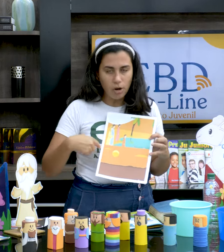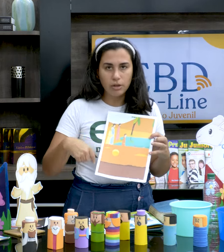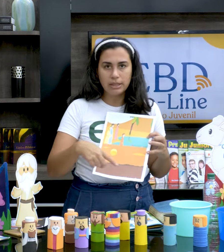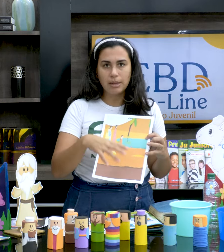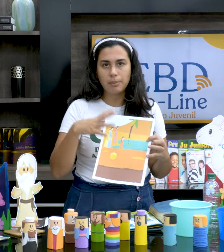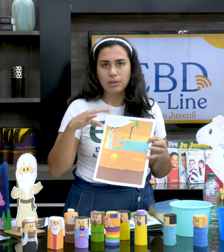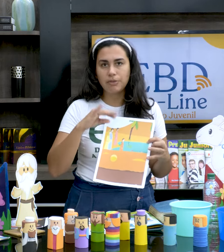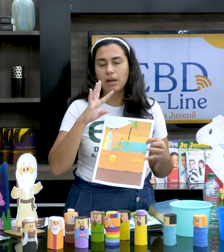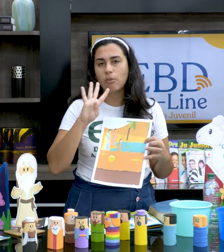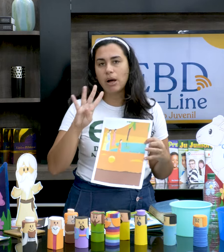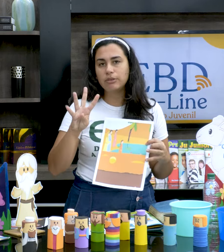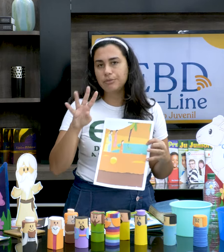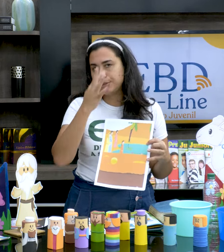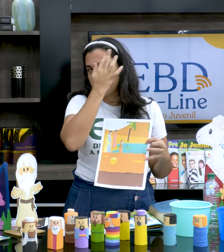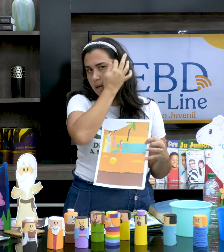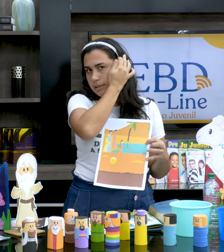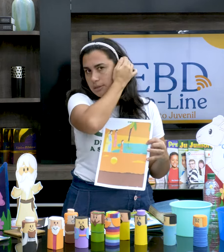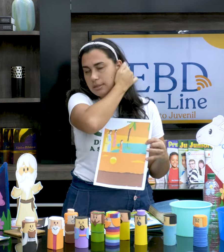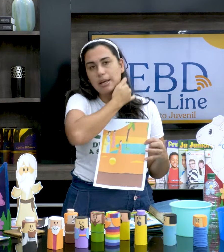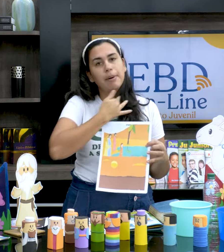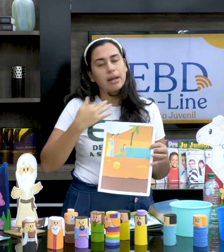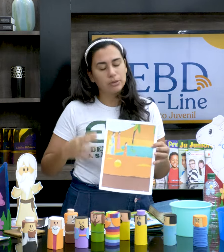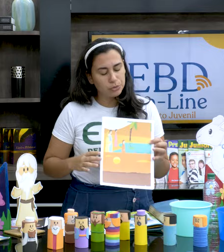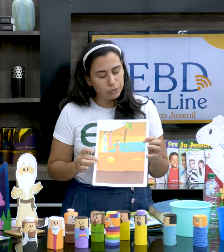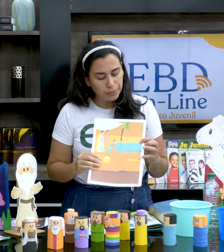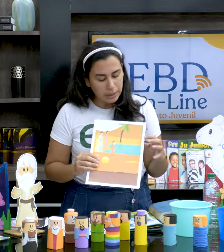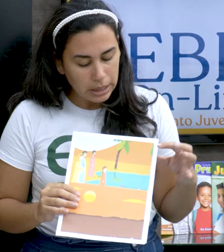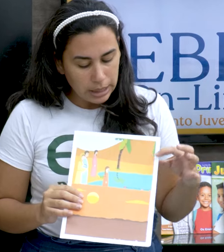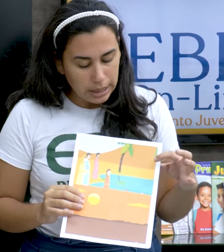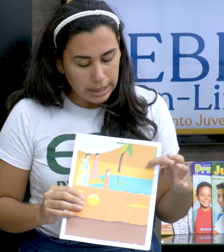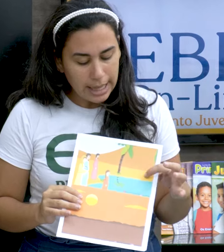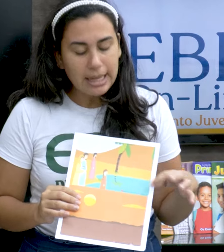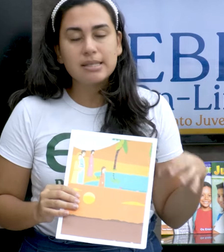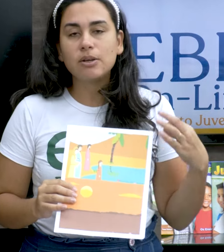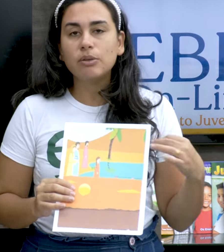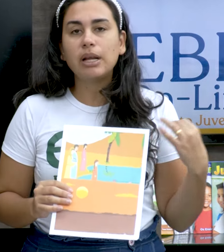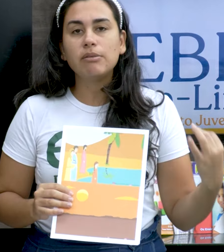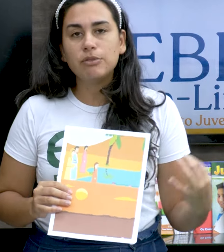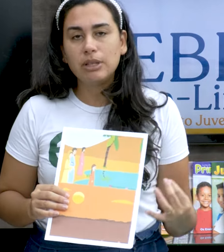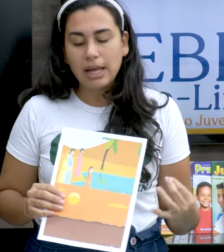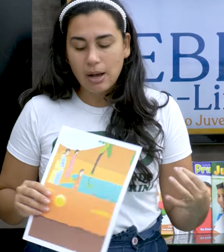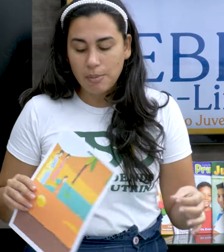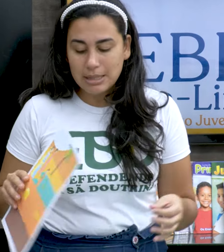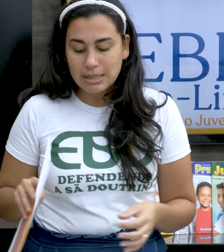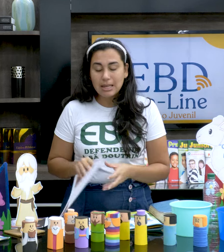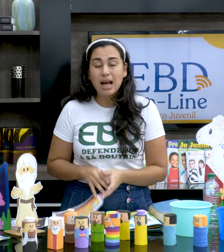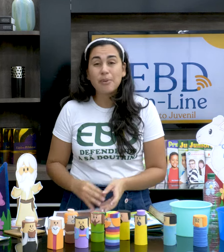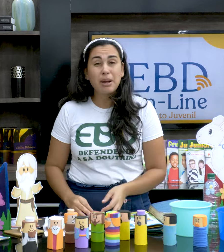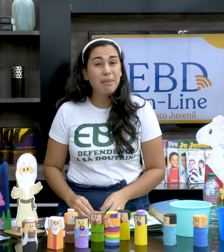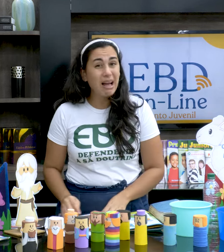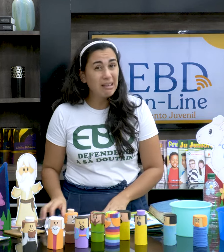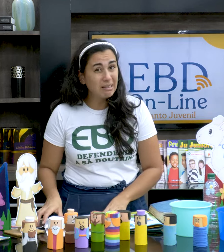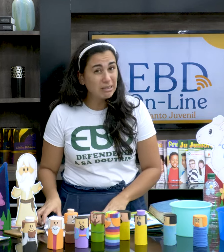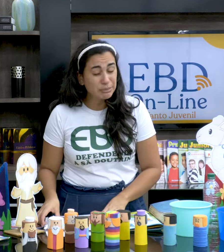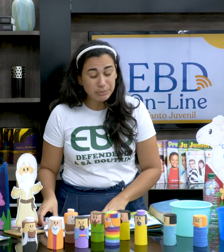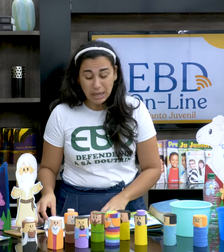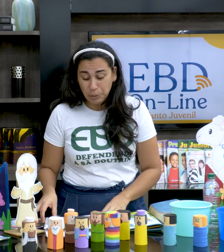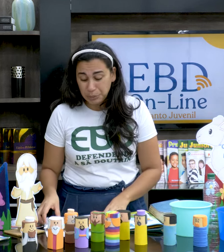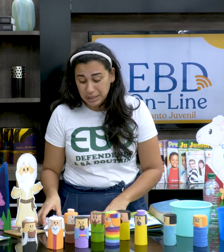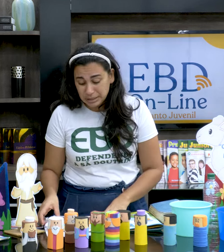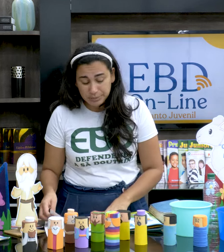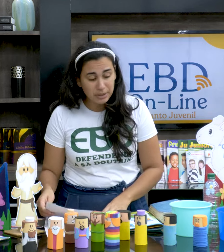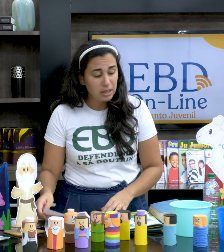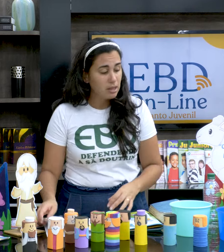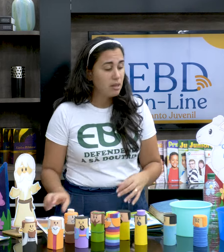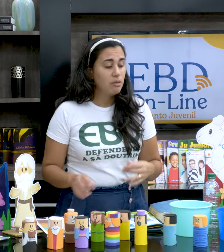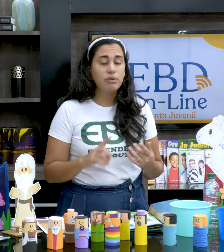você corta, tá? Para poder ficar quatro visuais separados. E aí eles encontraram uma fonte de água, mas essa água era amarga, era